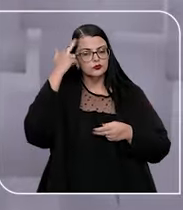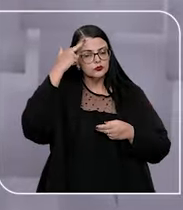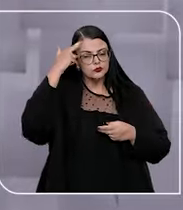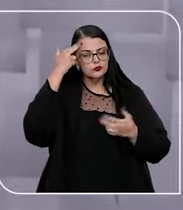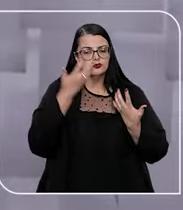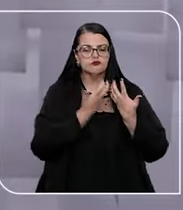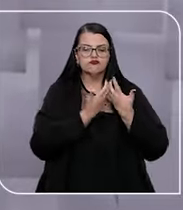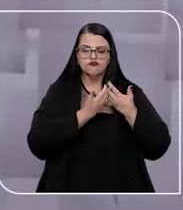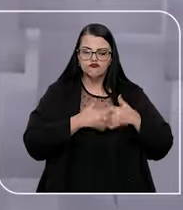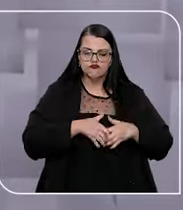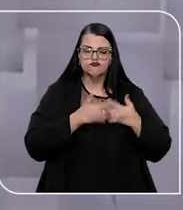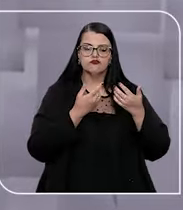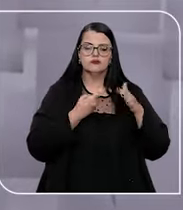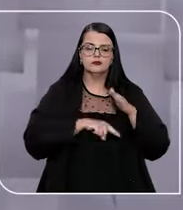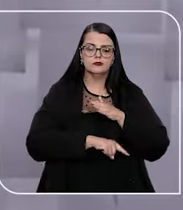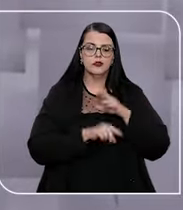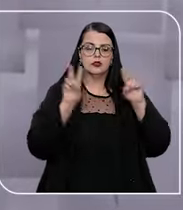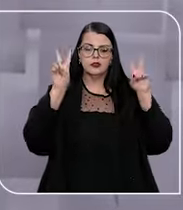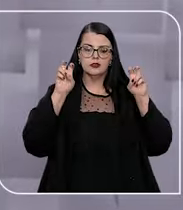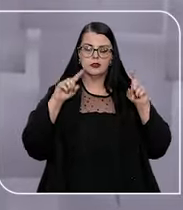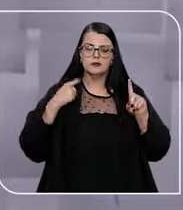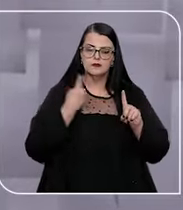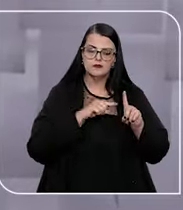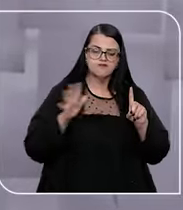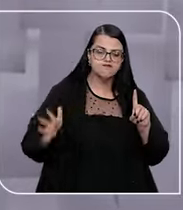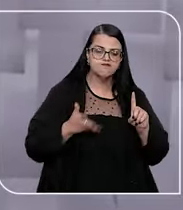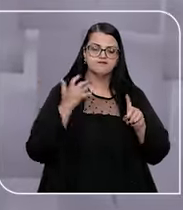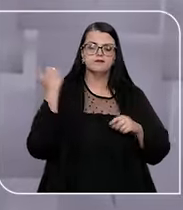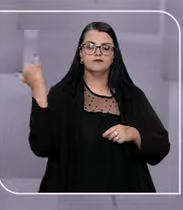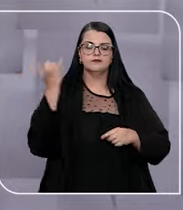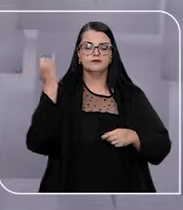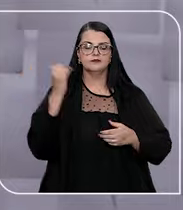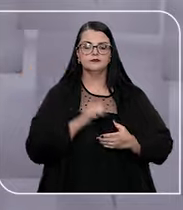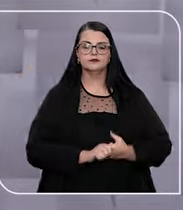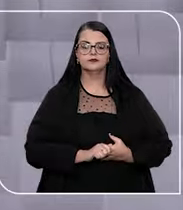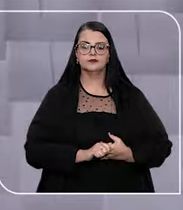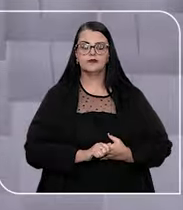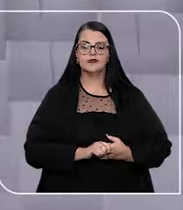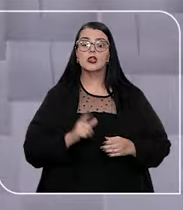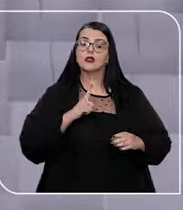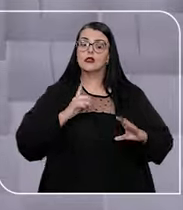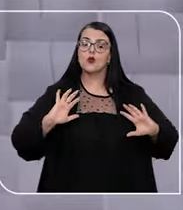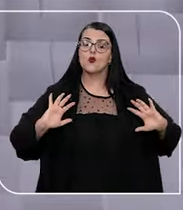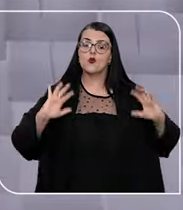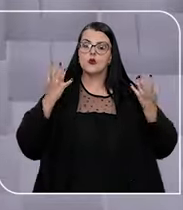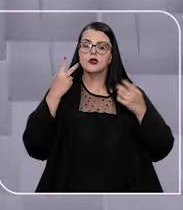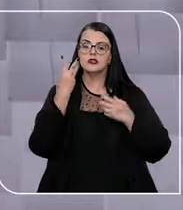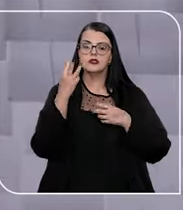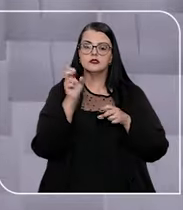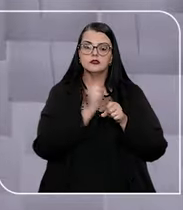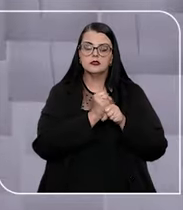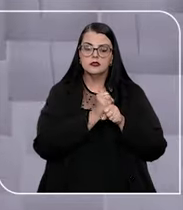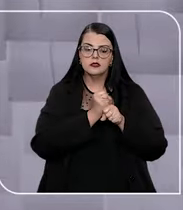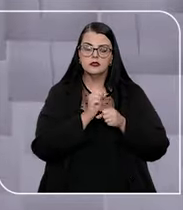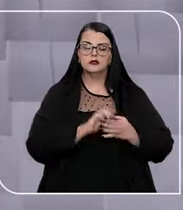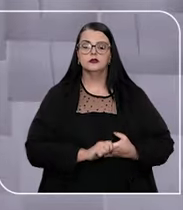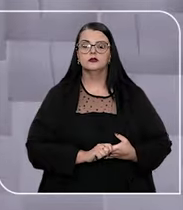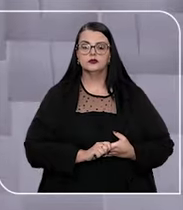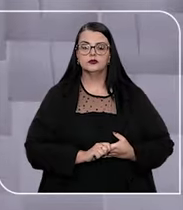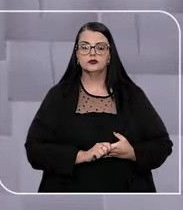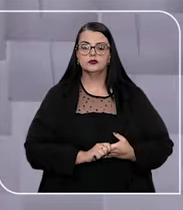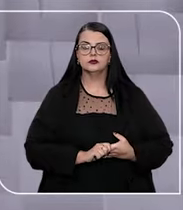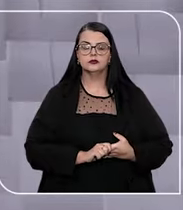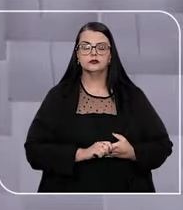profunda reflexão sobre temas instigantes e significativos essi dos 35